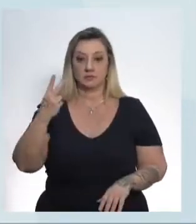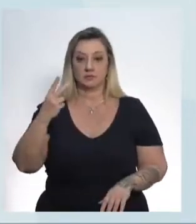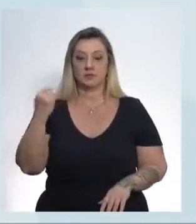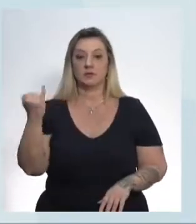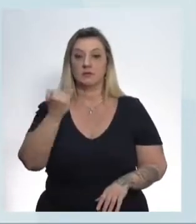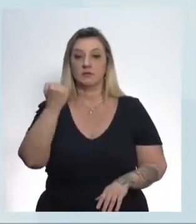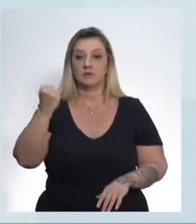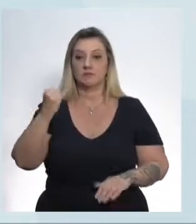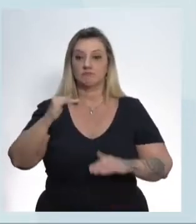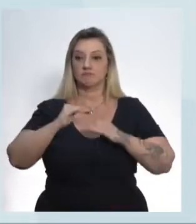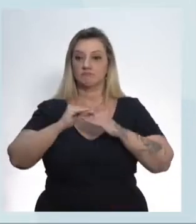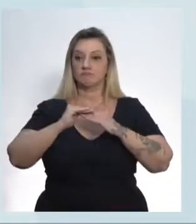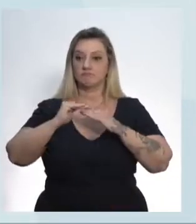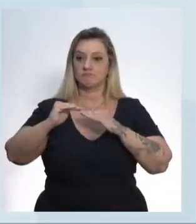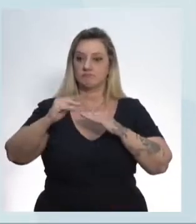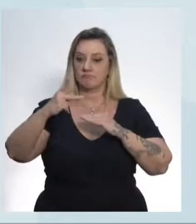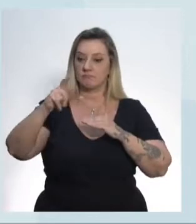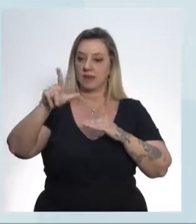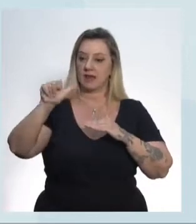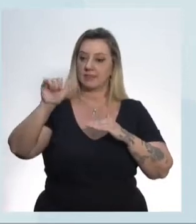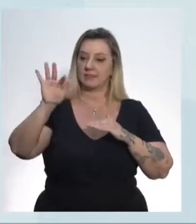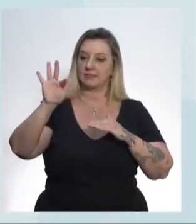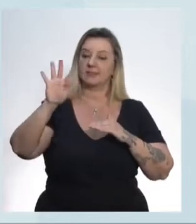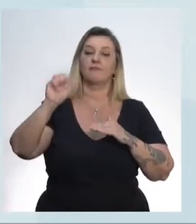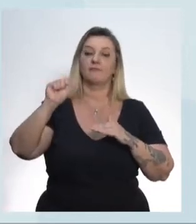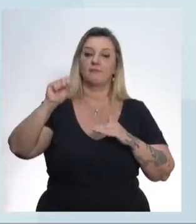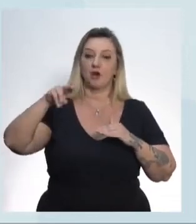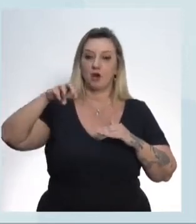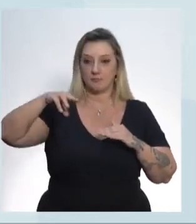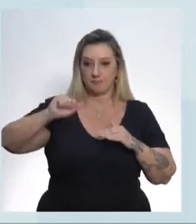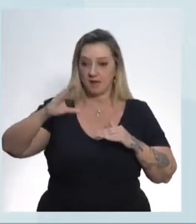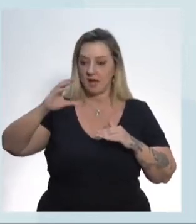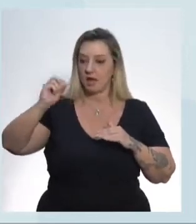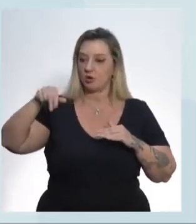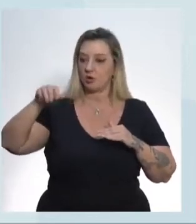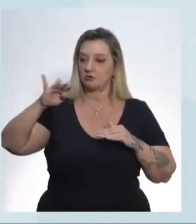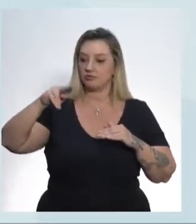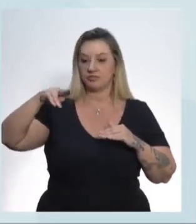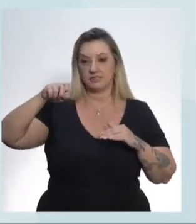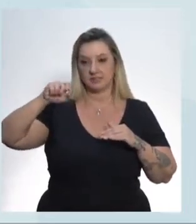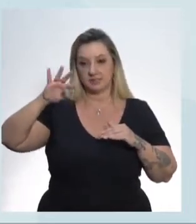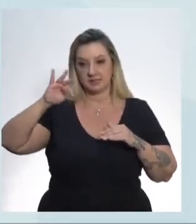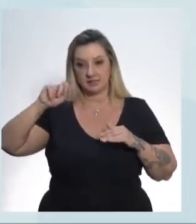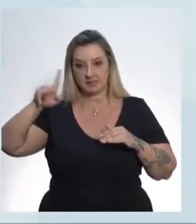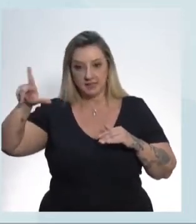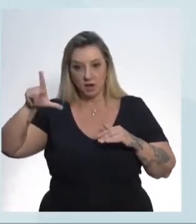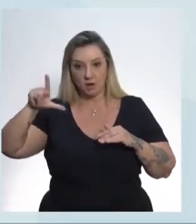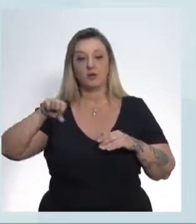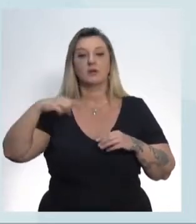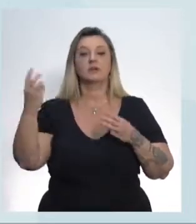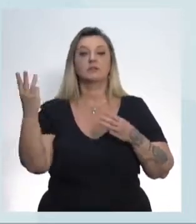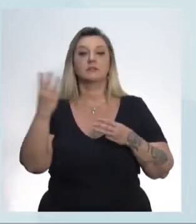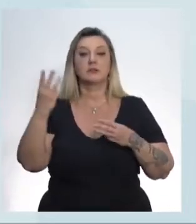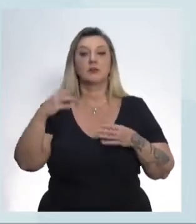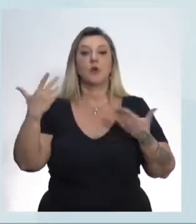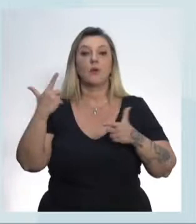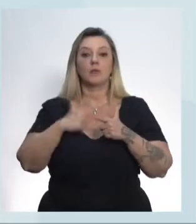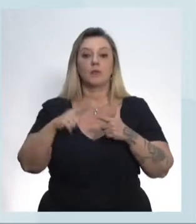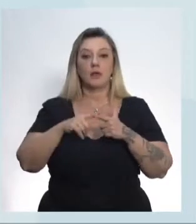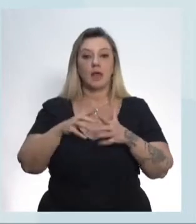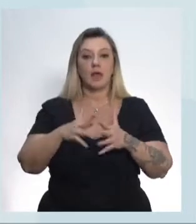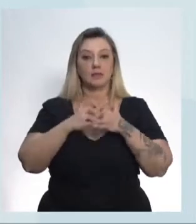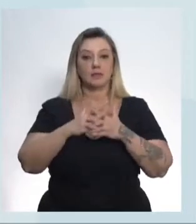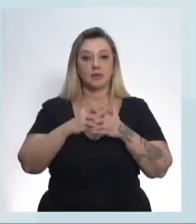importância da plataforma continental? Terceira, quais os problemas que estão afetando os recifes de